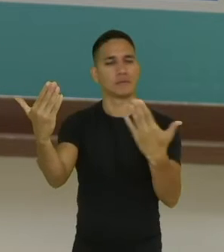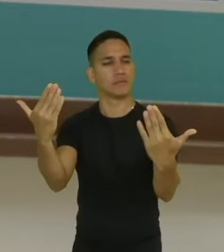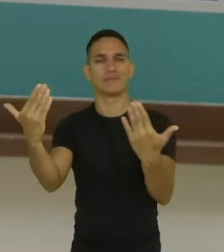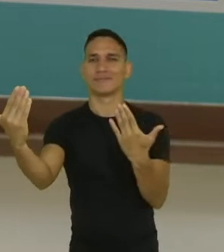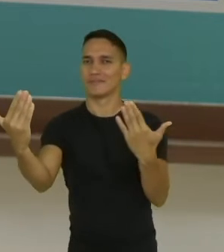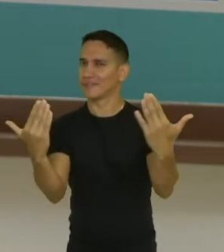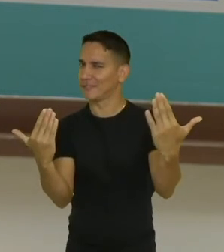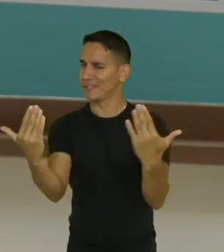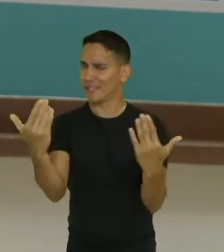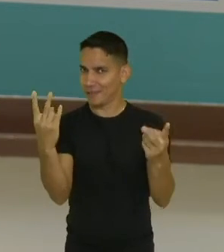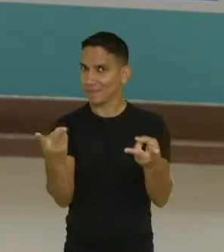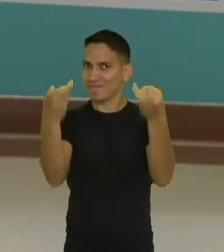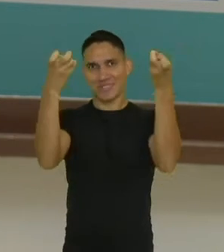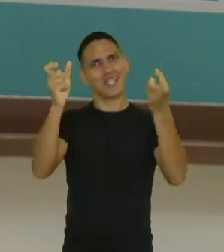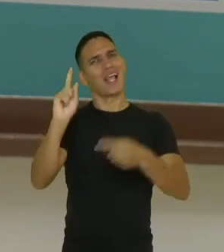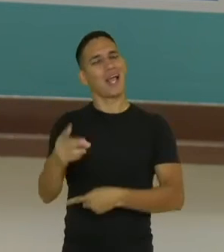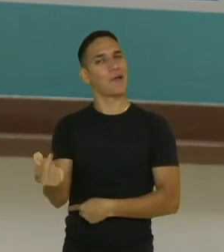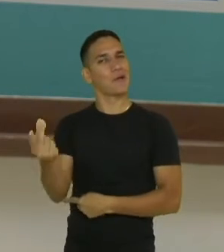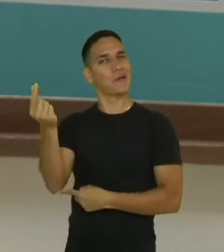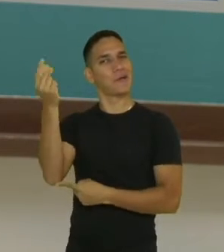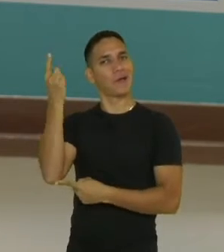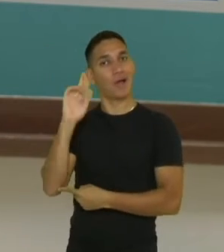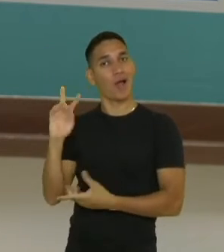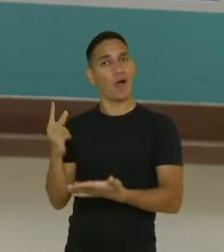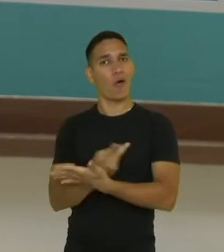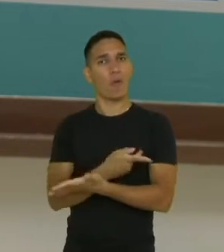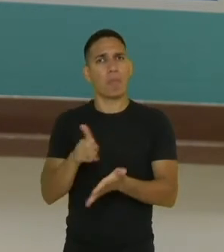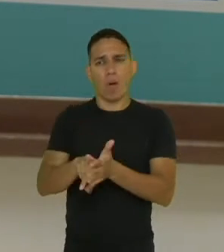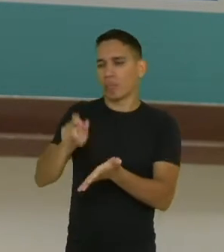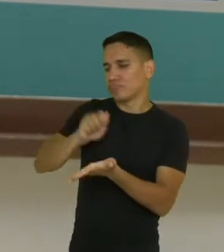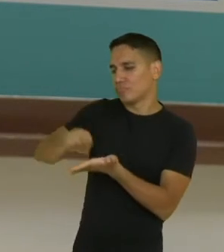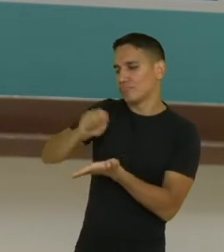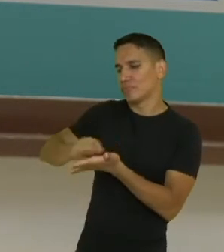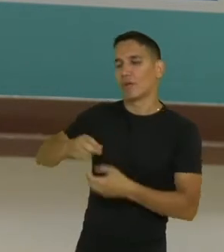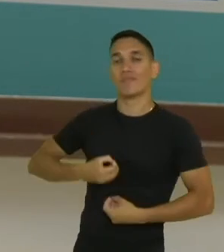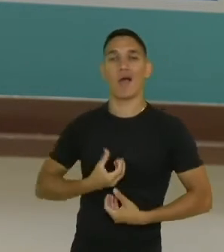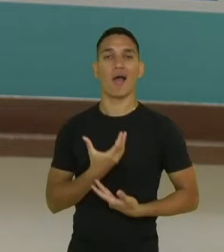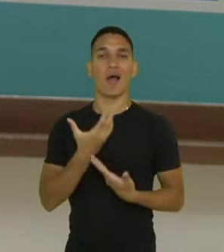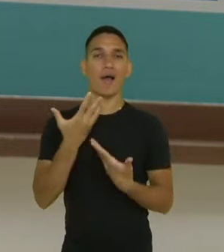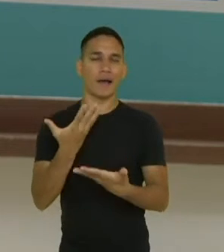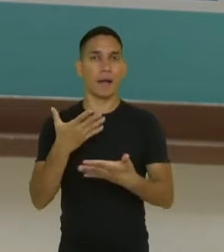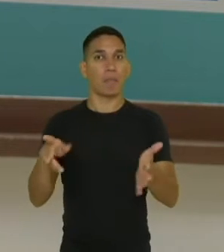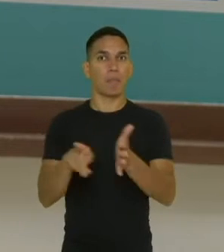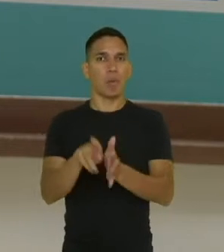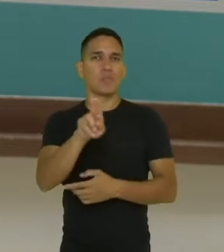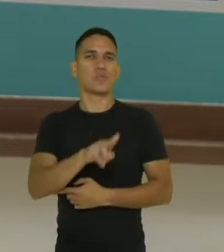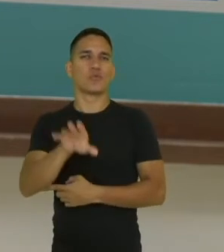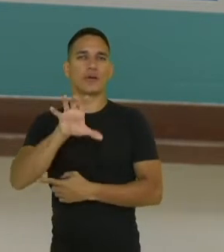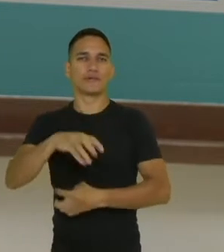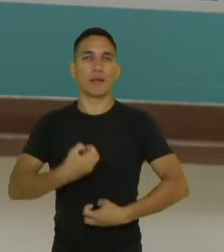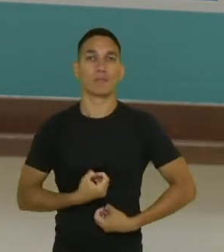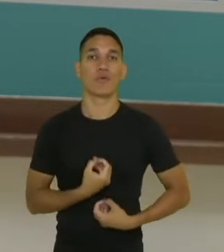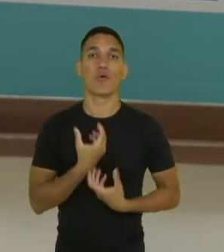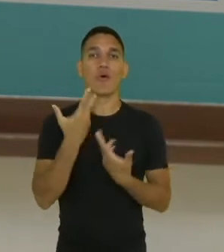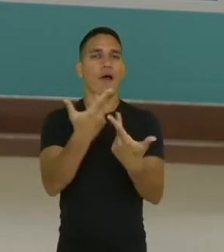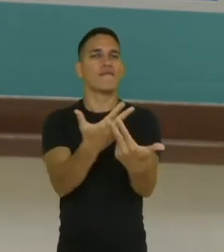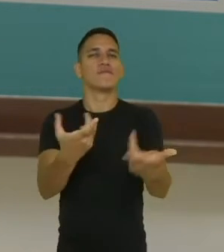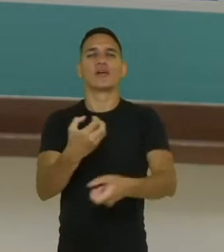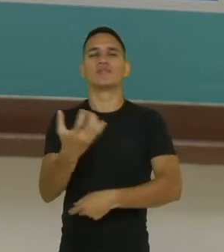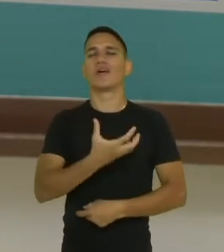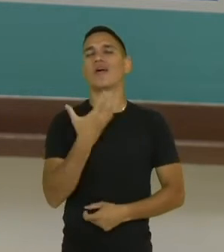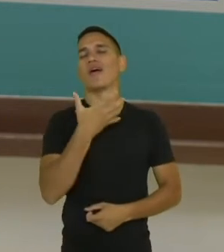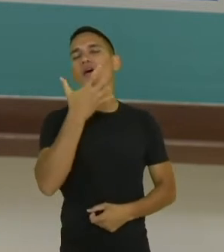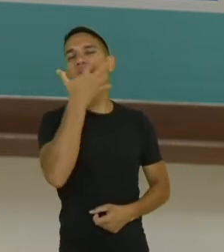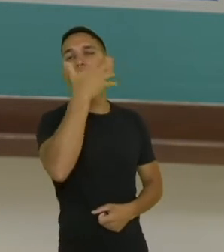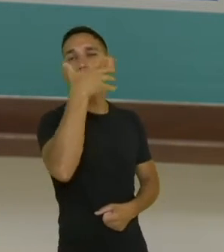comparações. Olha como é antigo a escrita poética e por meio da poesia muito romance